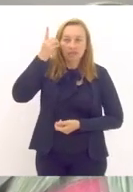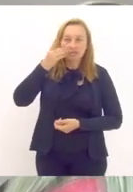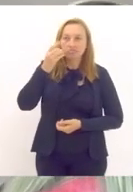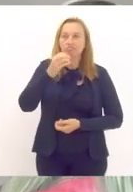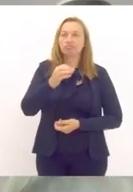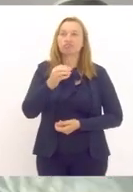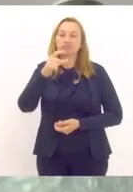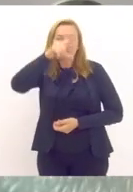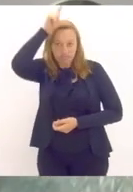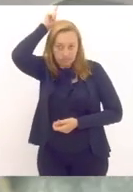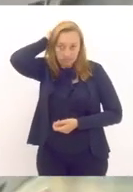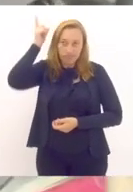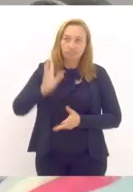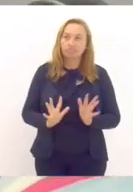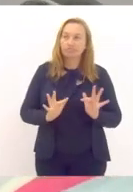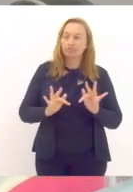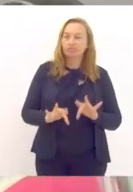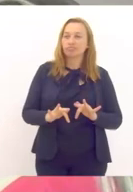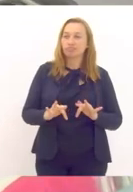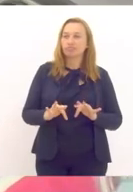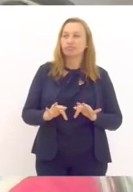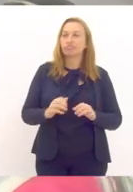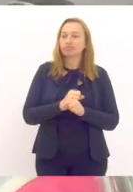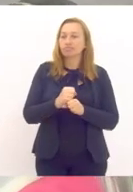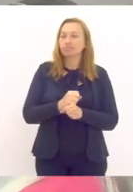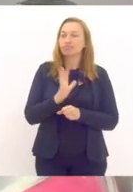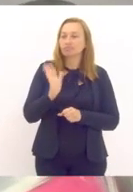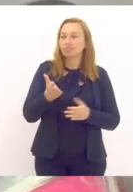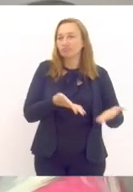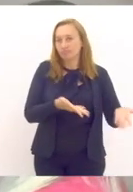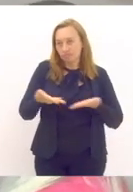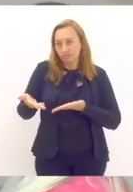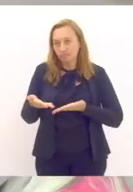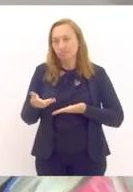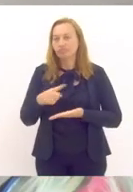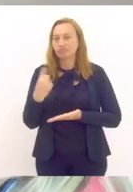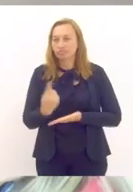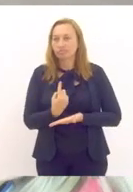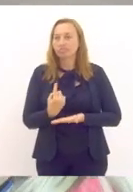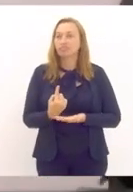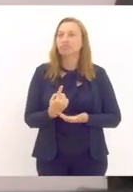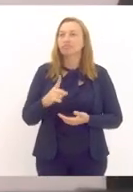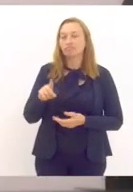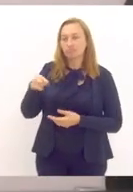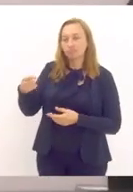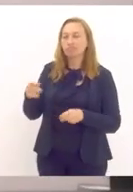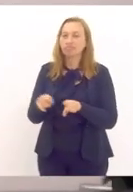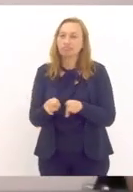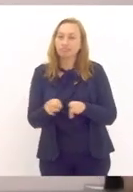que já no final do ano já nos fez uma boa visita, deputada, e os demais. E vou